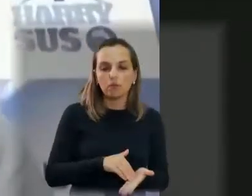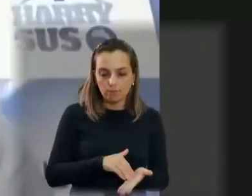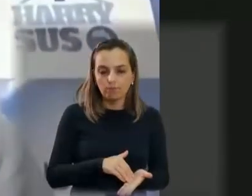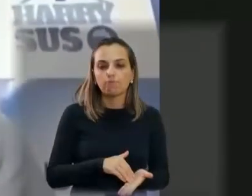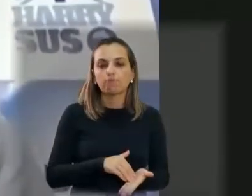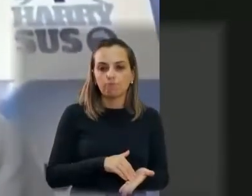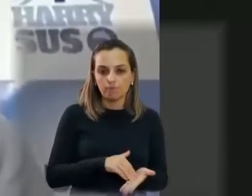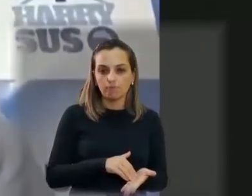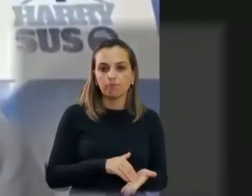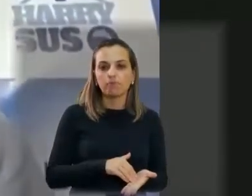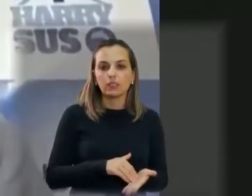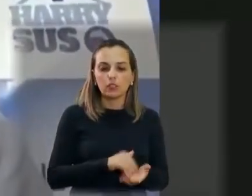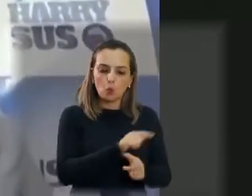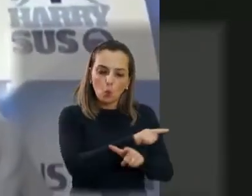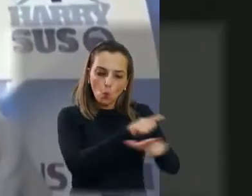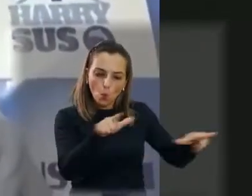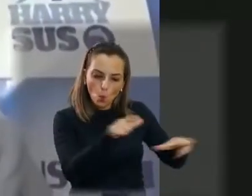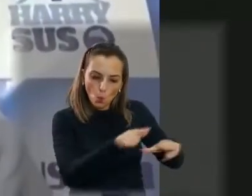ao auxiliar de limpeza,